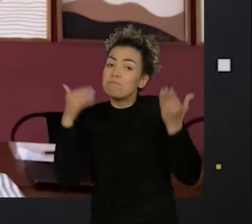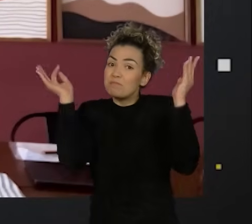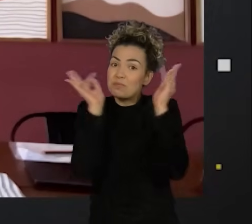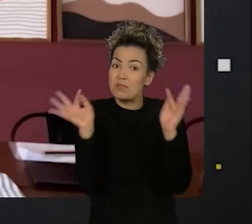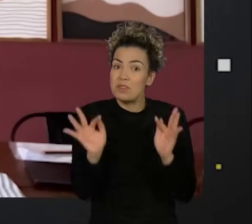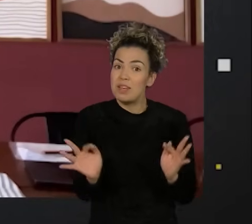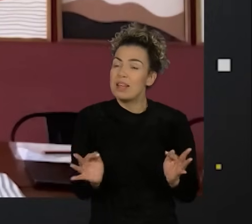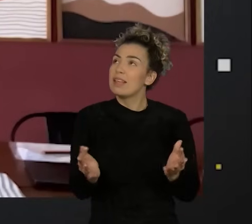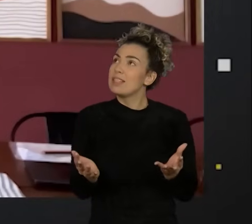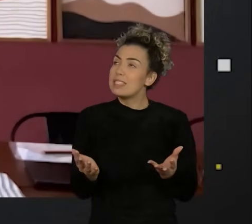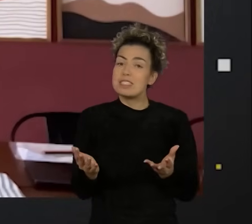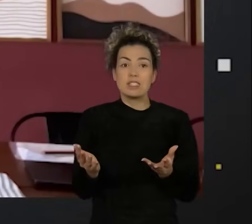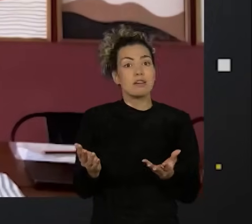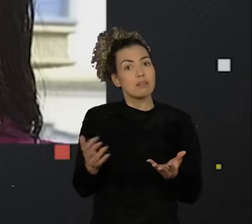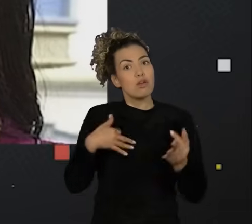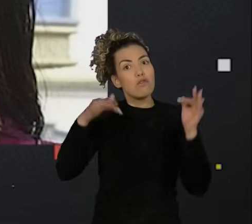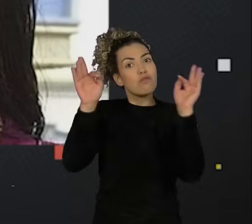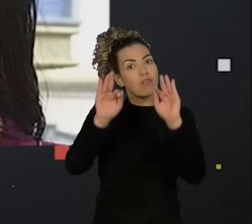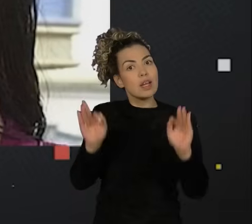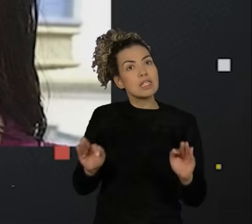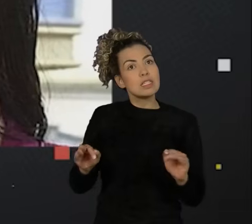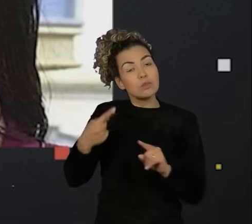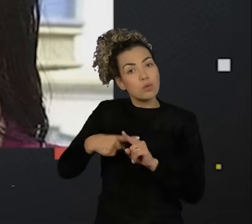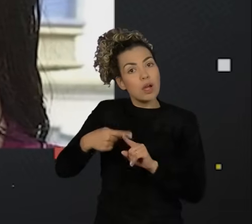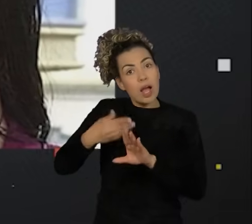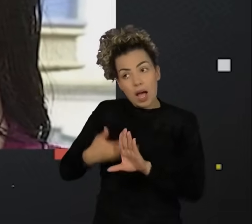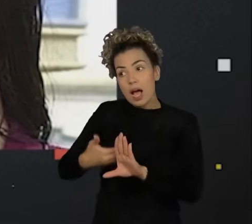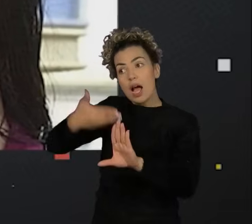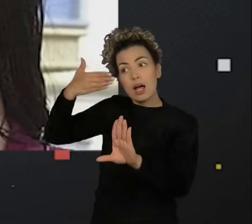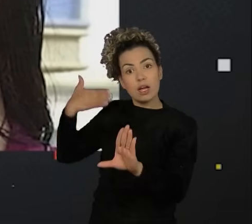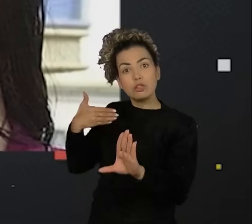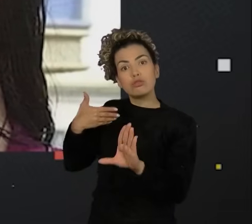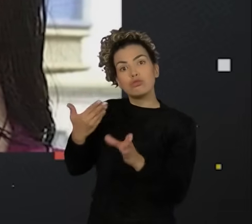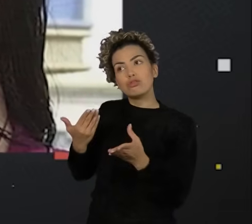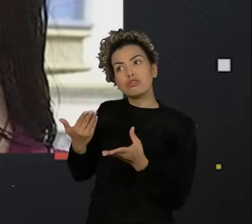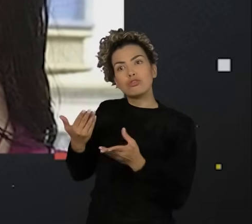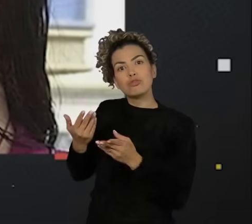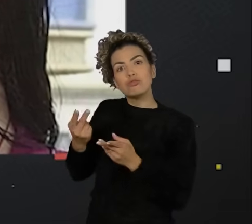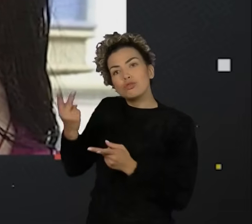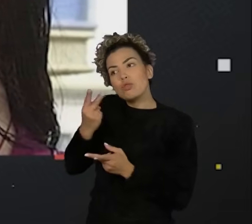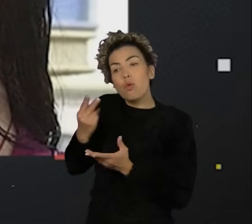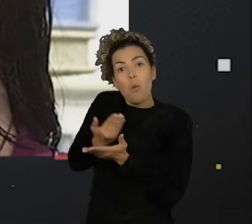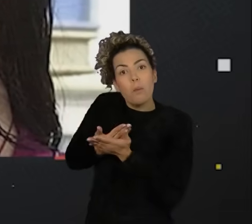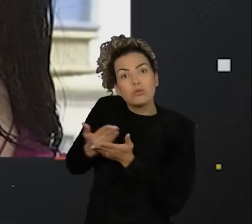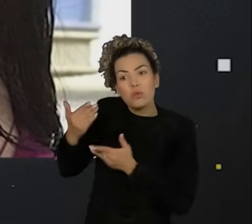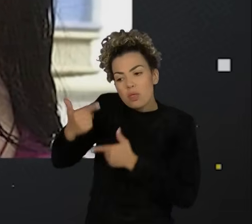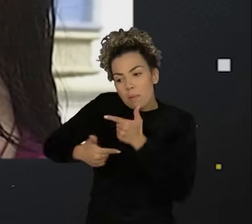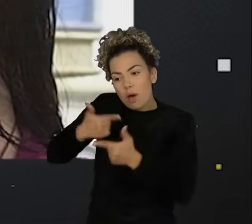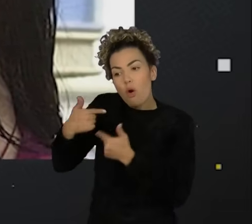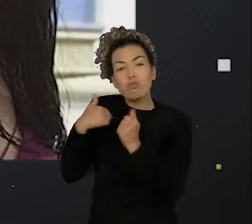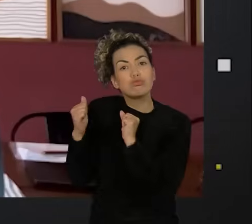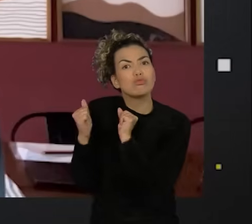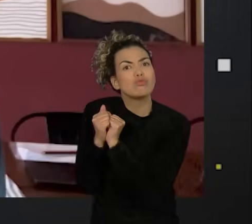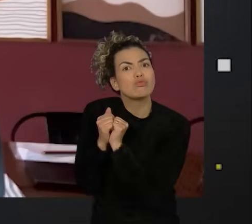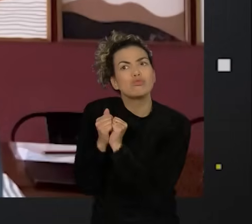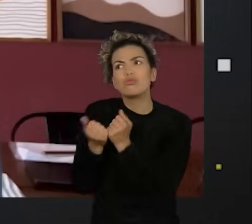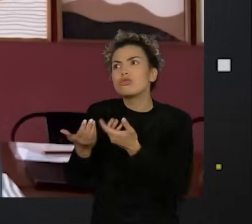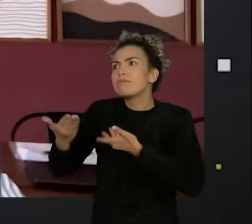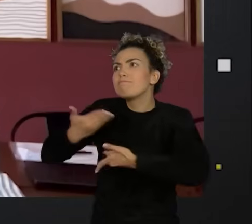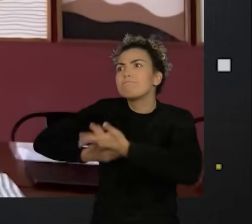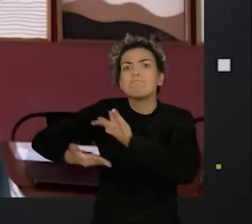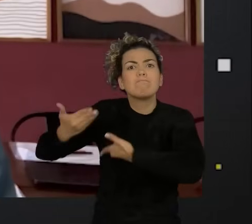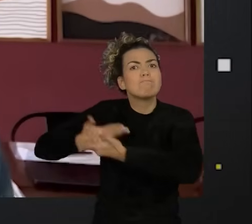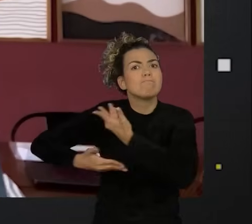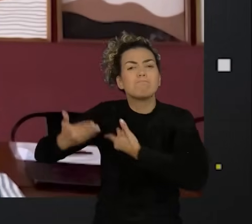ter participado naquele início da nossa carreira de algo tão poderoso junto de você. E eu